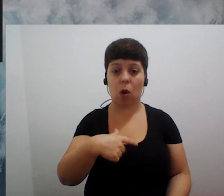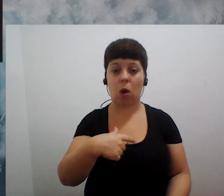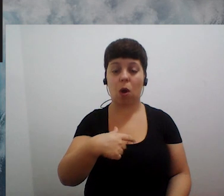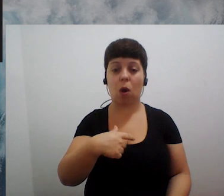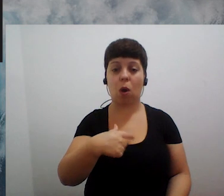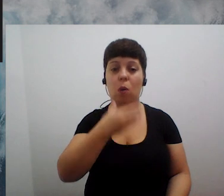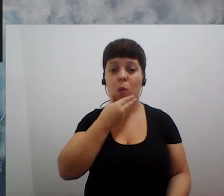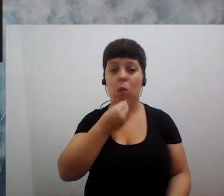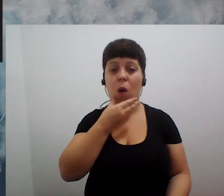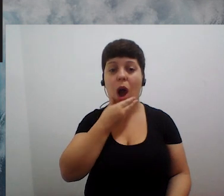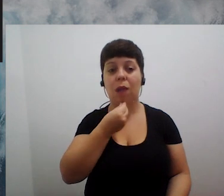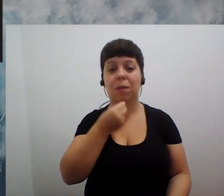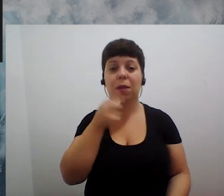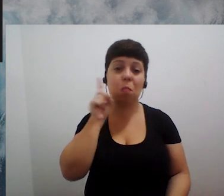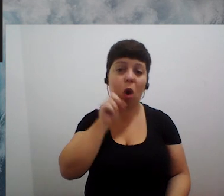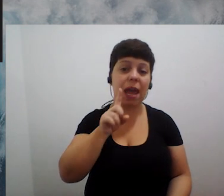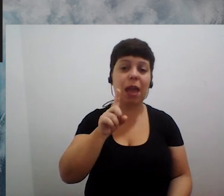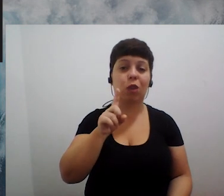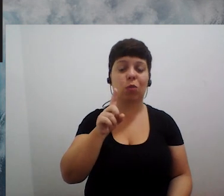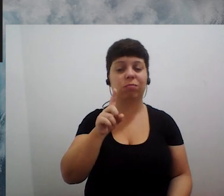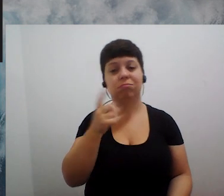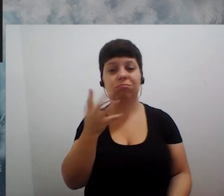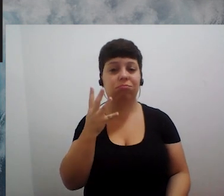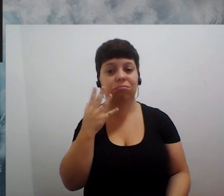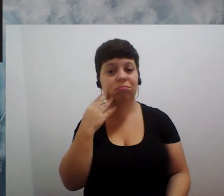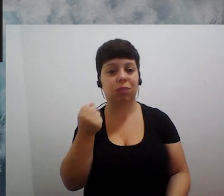sou moreno, branco para moreno,